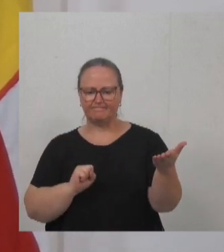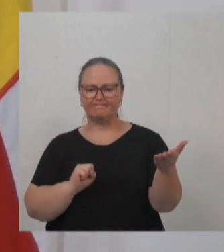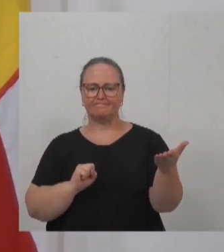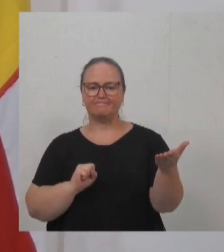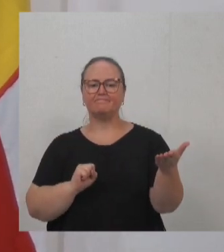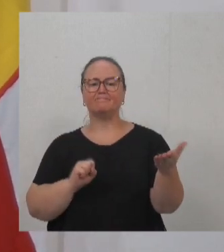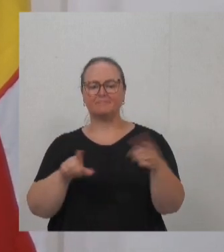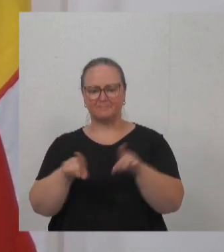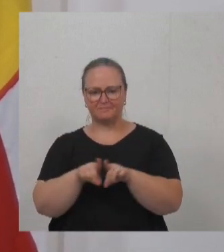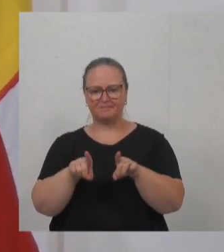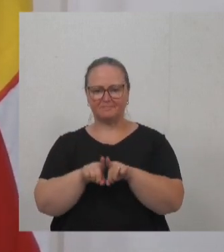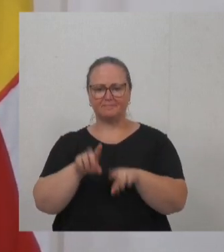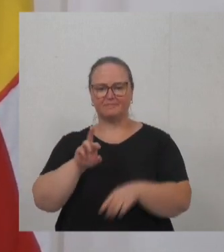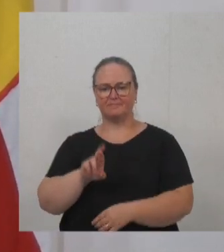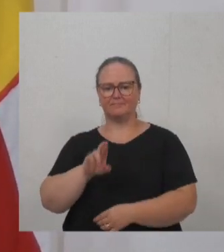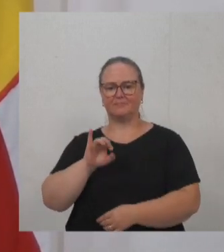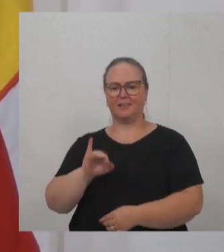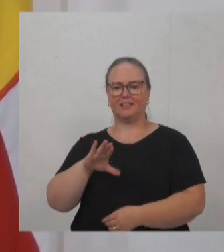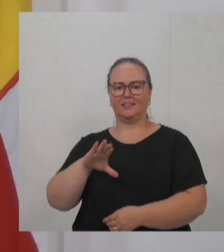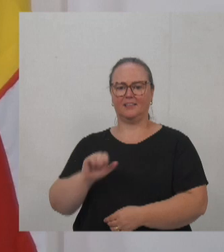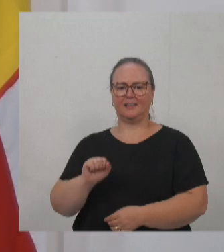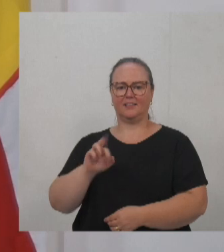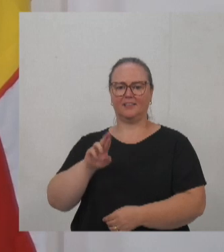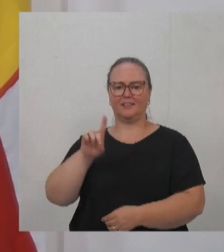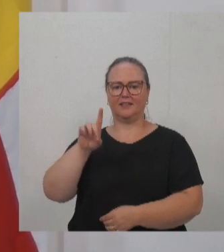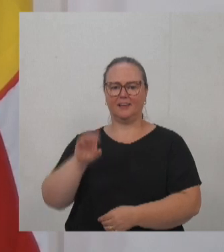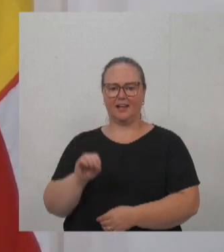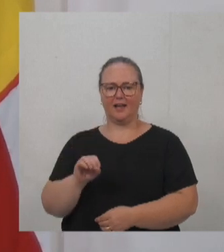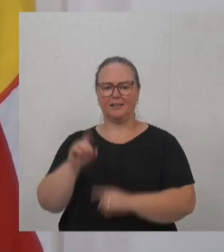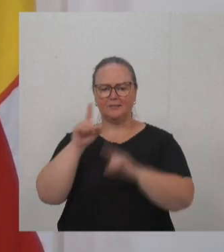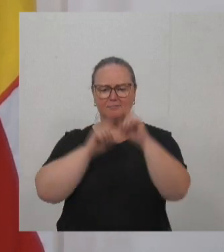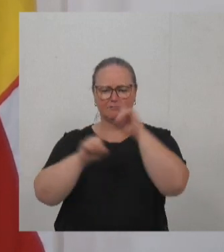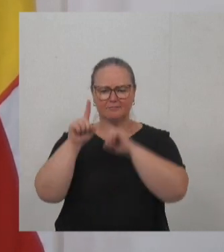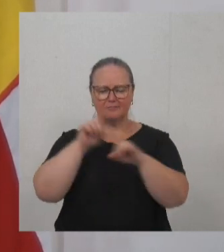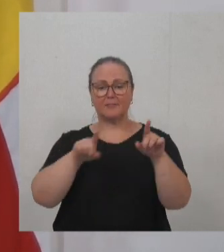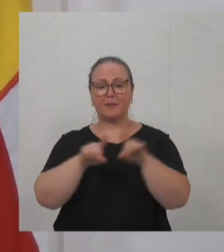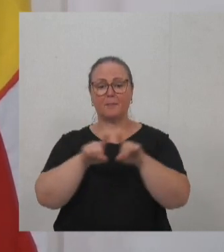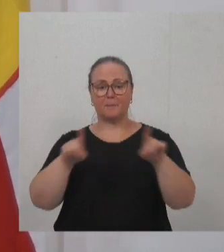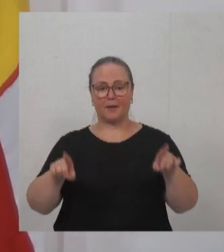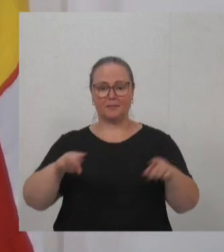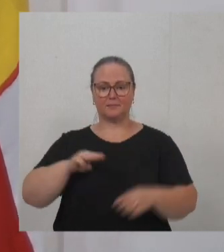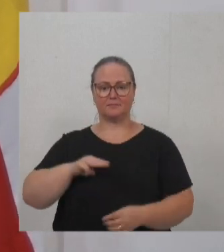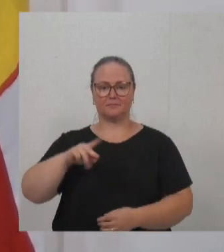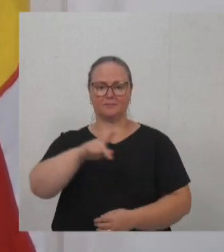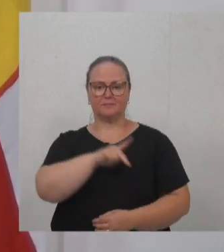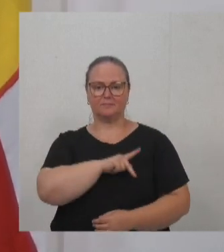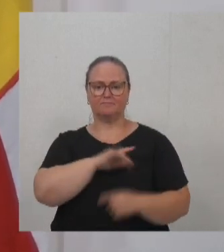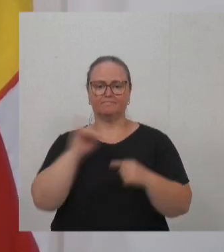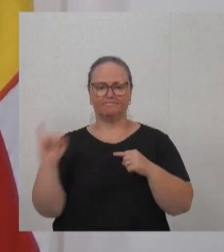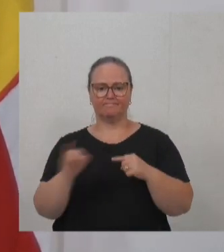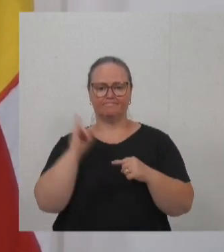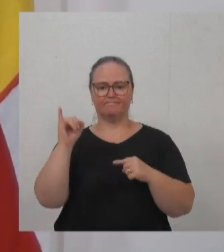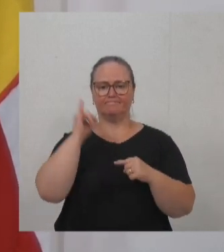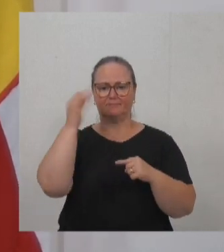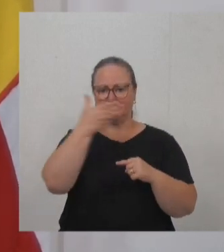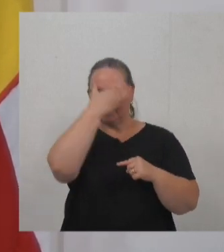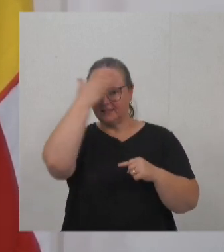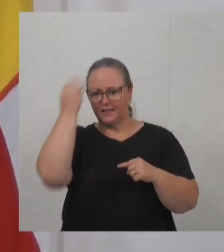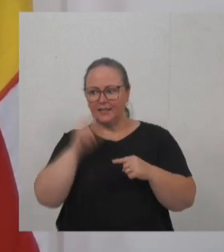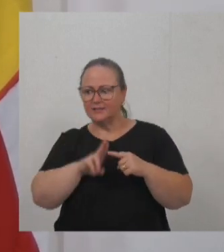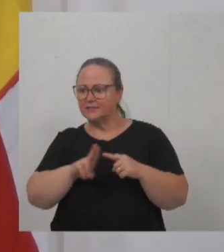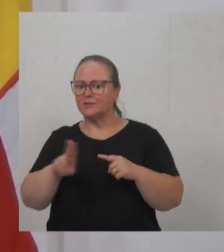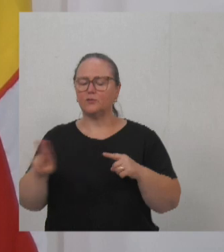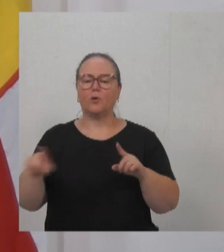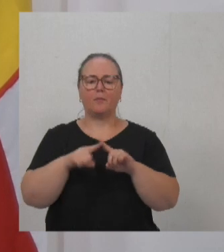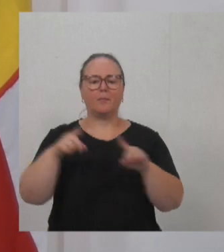doutor Ricardo, e me perdoe, doutor Ricardo, a falha, mas o Ministério Público é importante, a gente pode esquecer do nome de algum integrante,